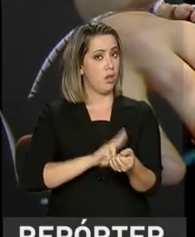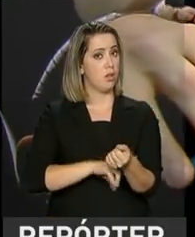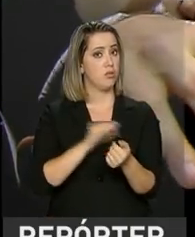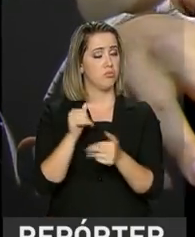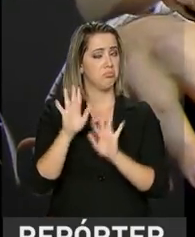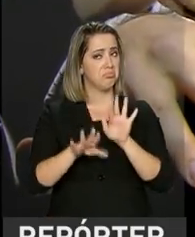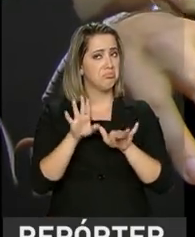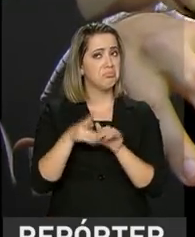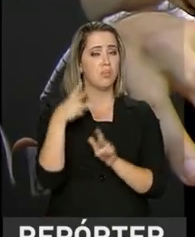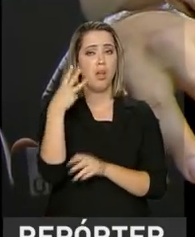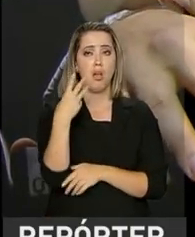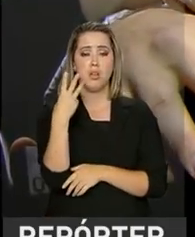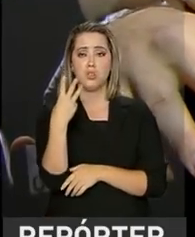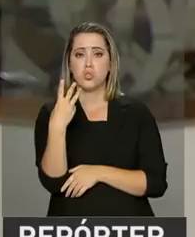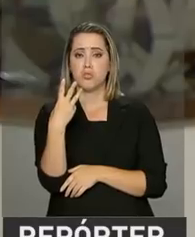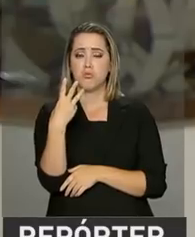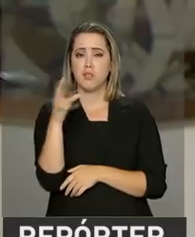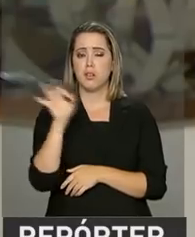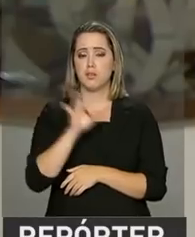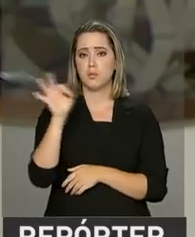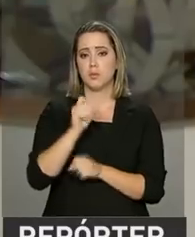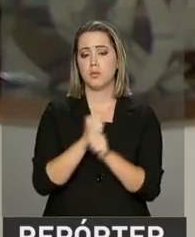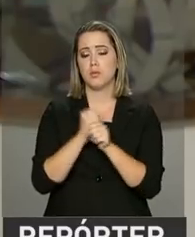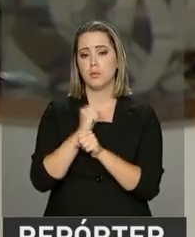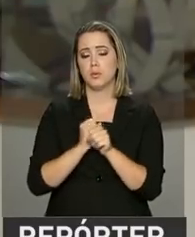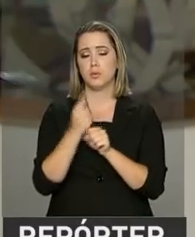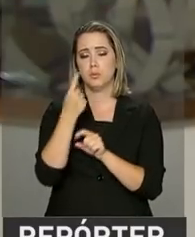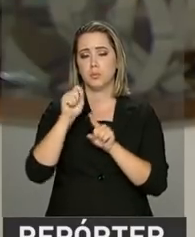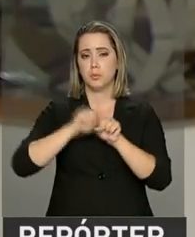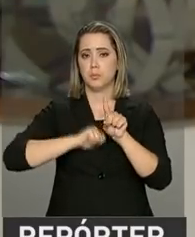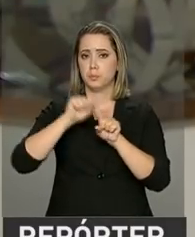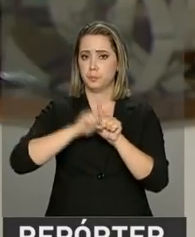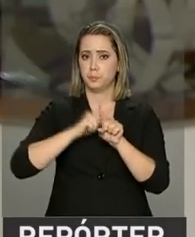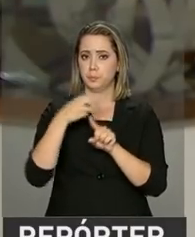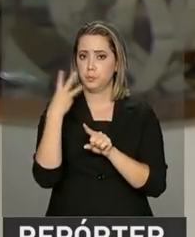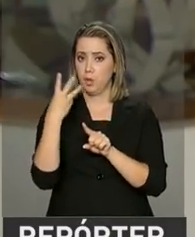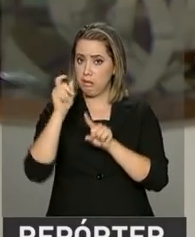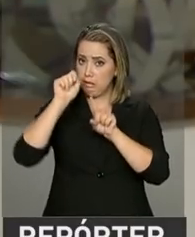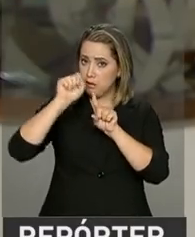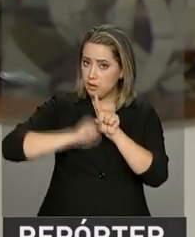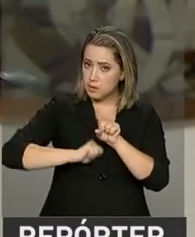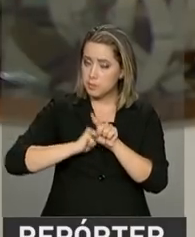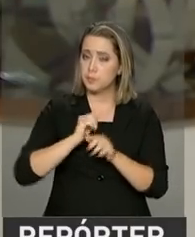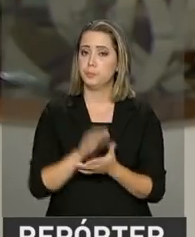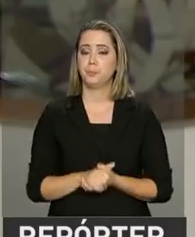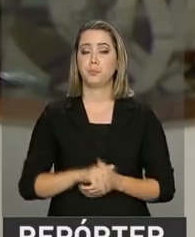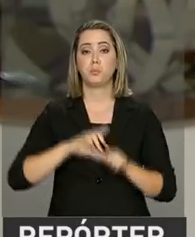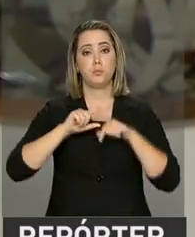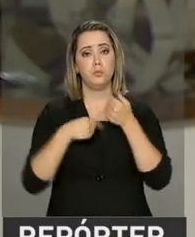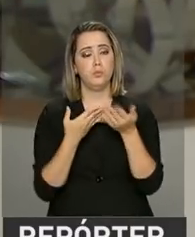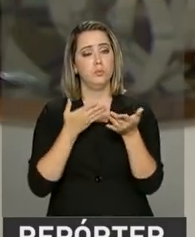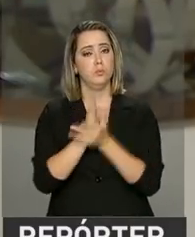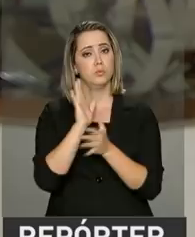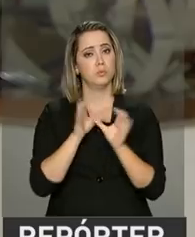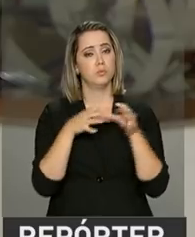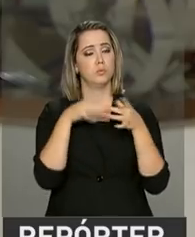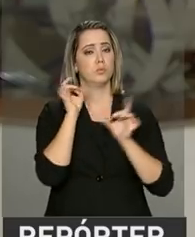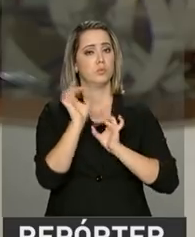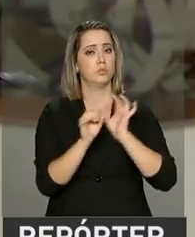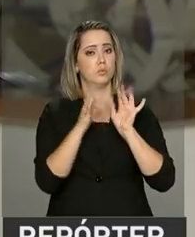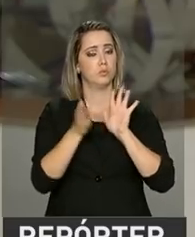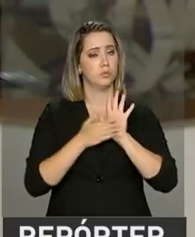3% ao ano no primeiro trimestre depois de aprovada na comissão especial a proposta